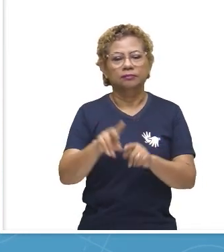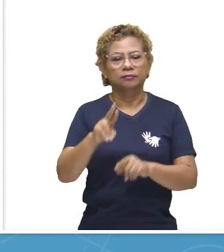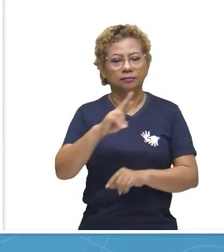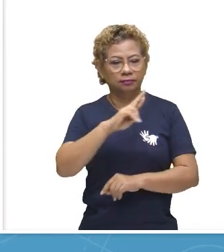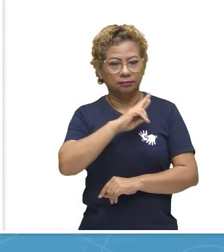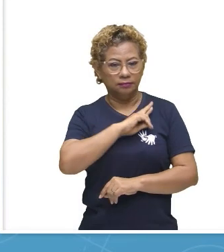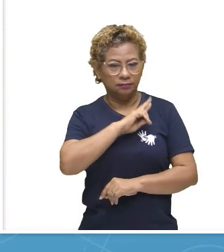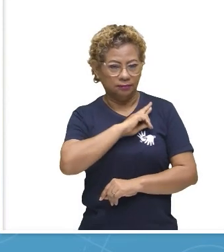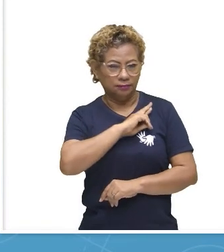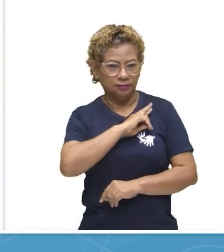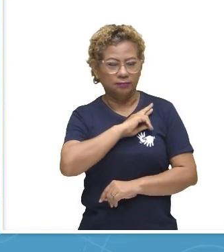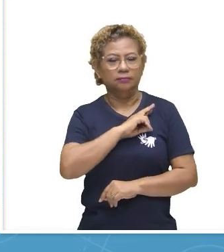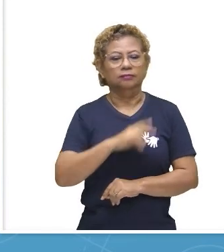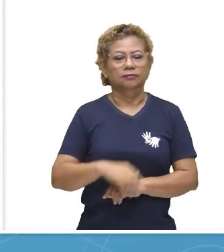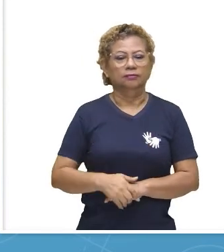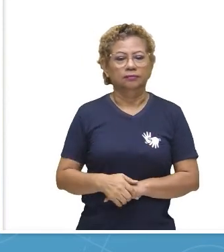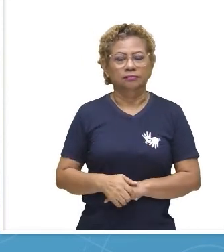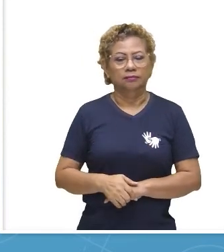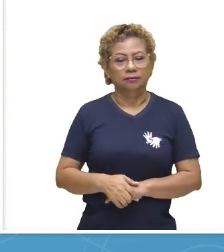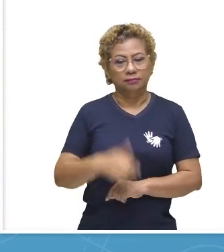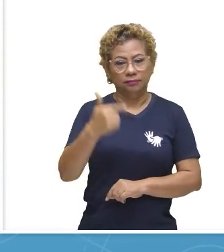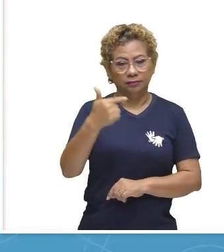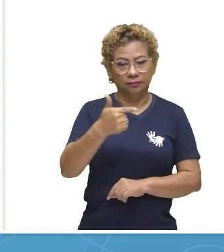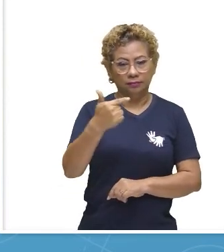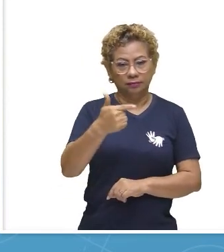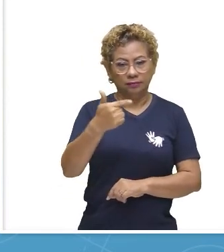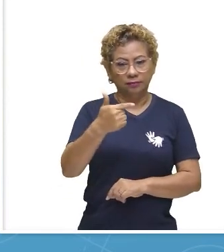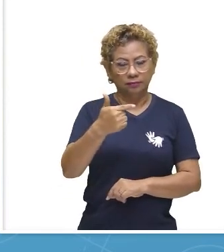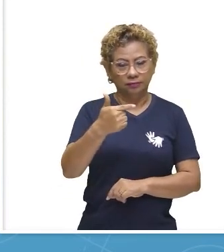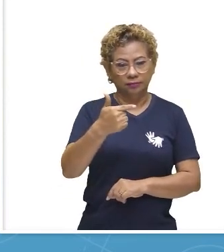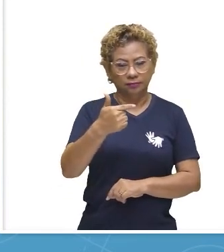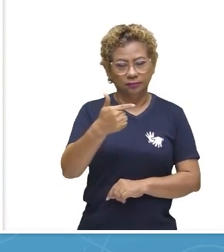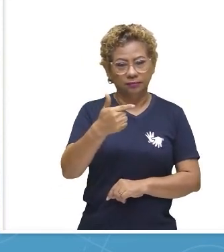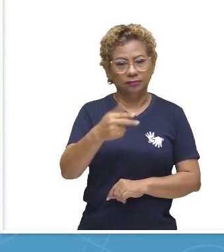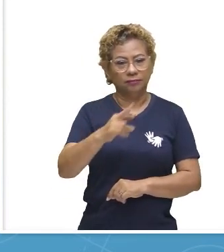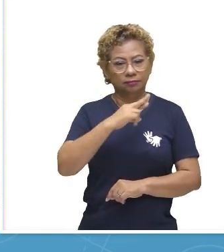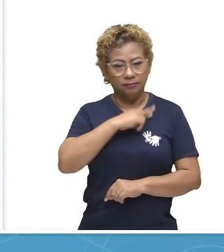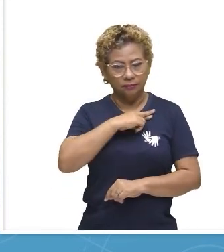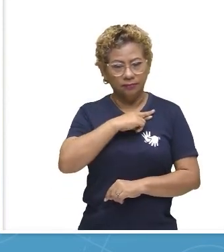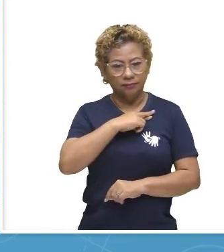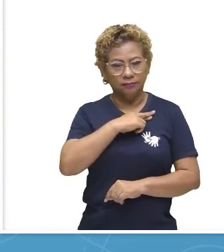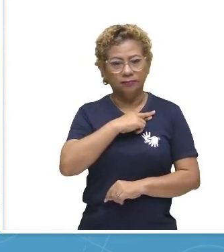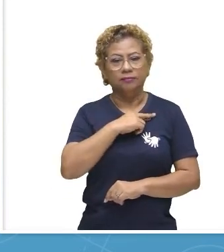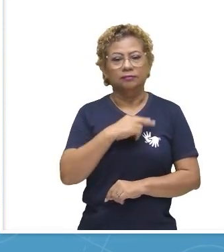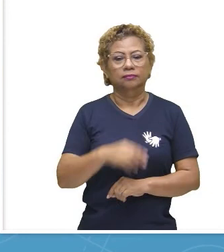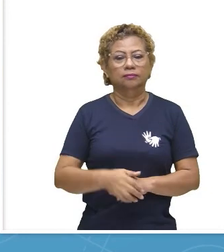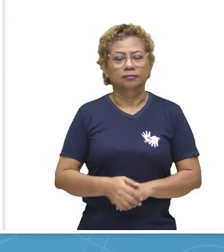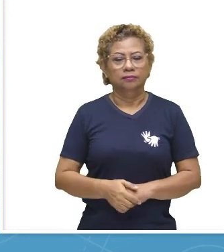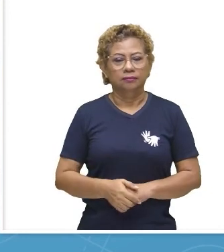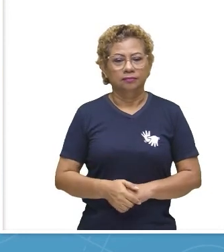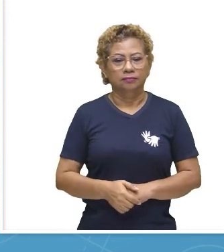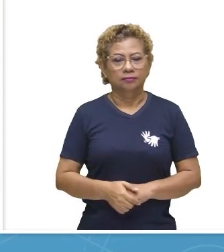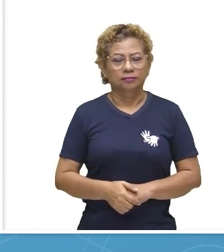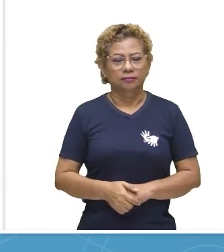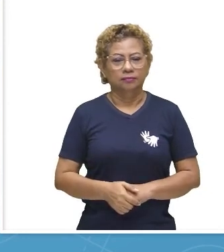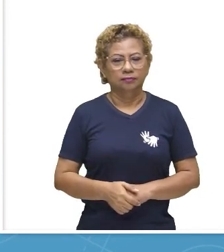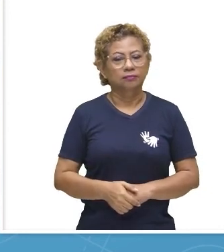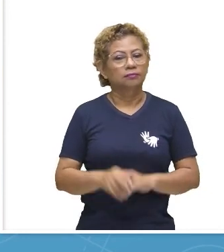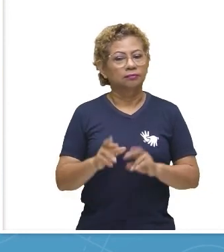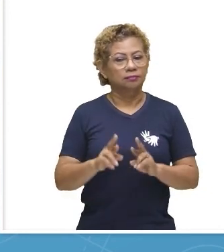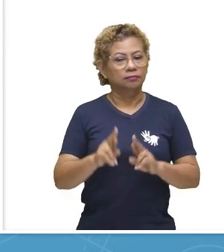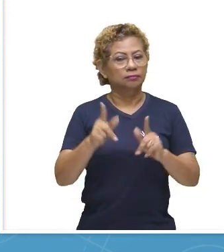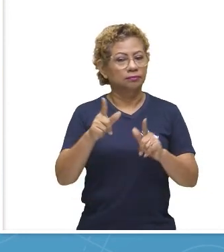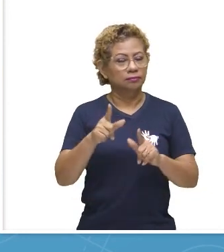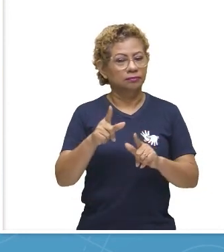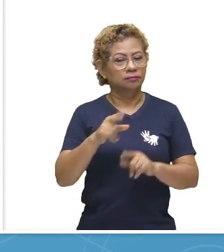externo 4815. Mas lembre que a gente pediu colateral e alterno, né? Tem aí essa pequena diferença, mas